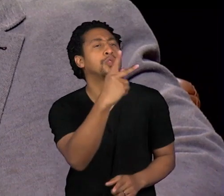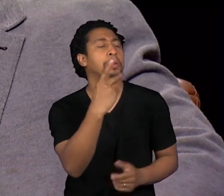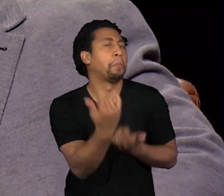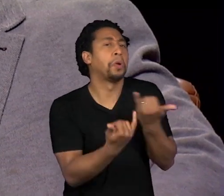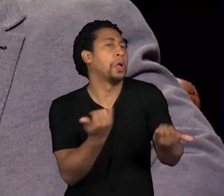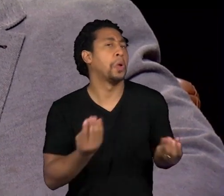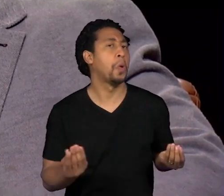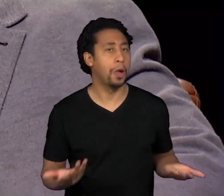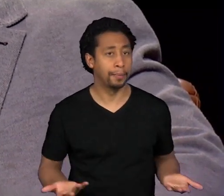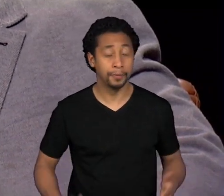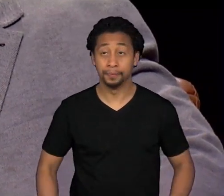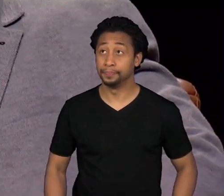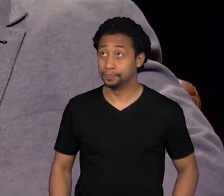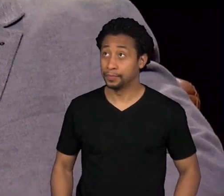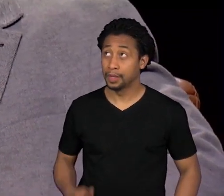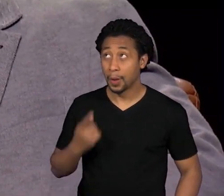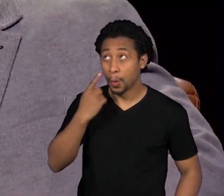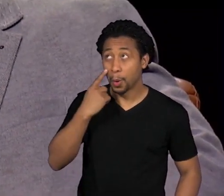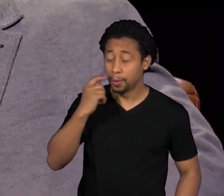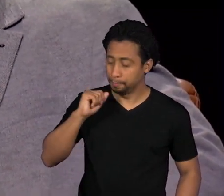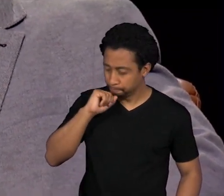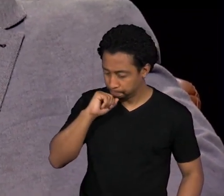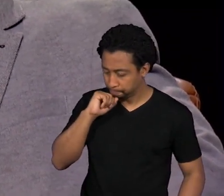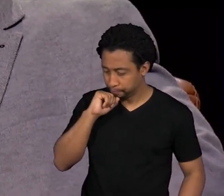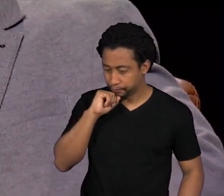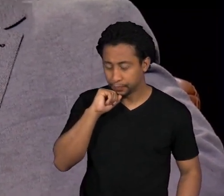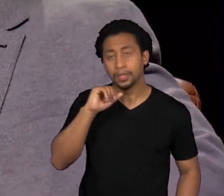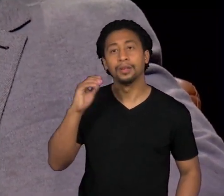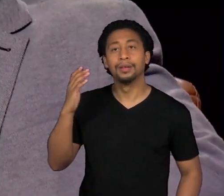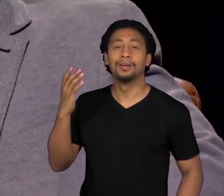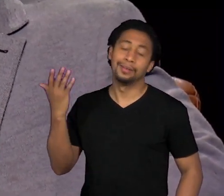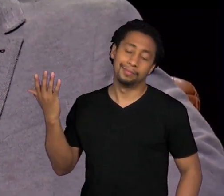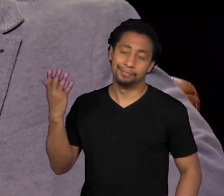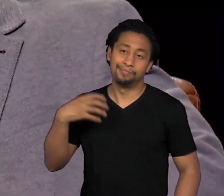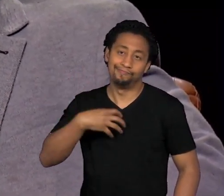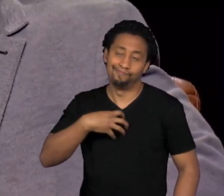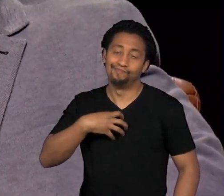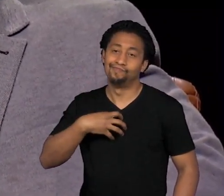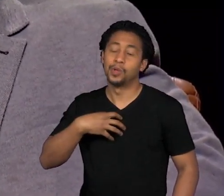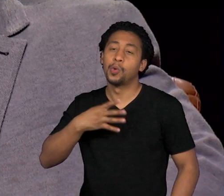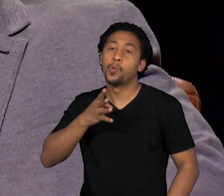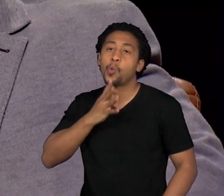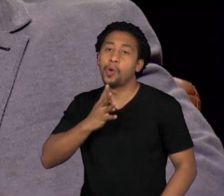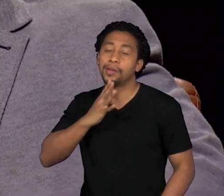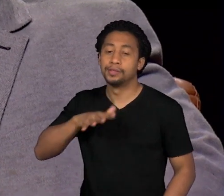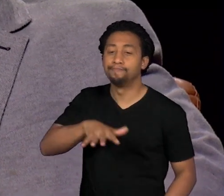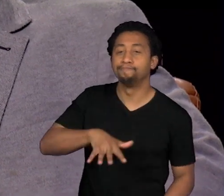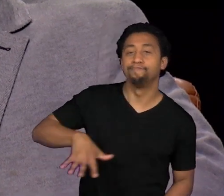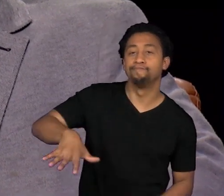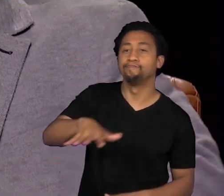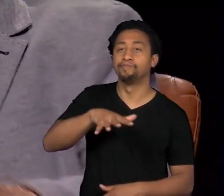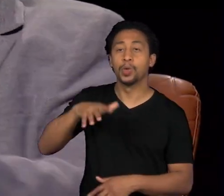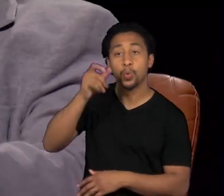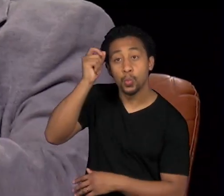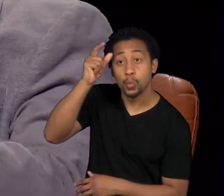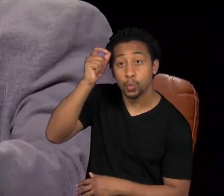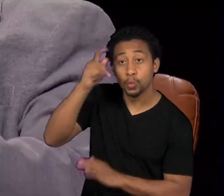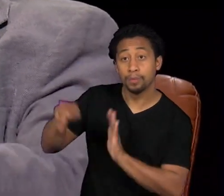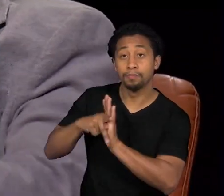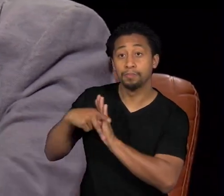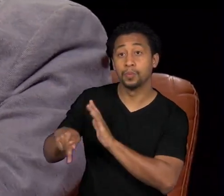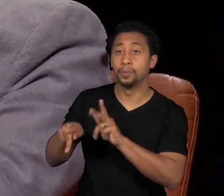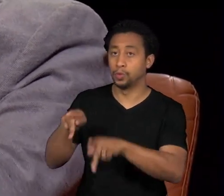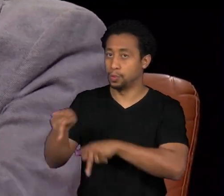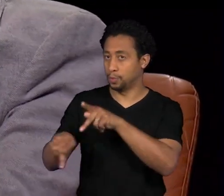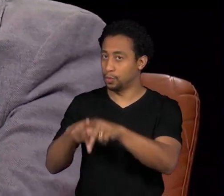a o conhecer o mundo cultural Popular né a cultura popular que eu me reconheci por exemplo